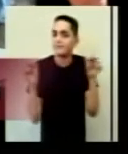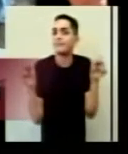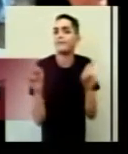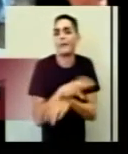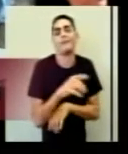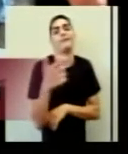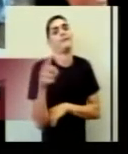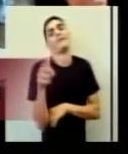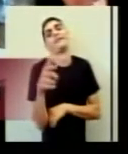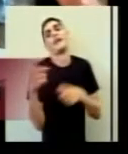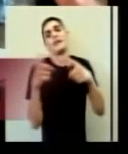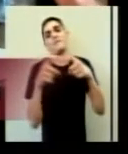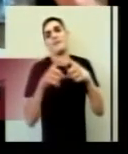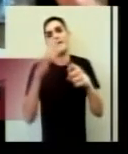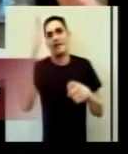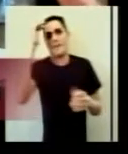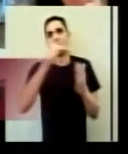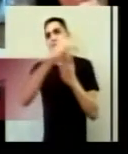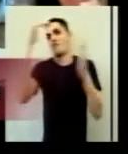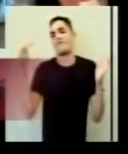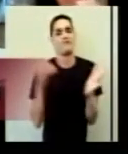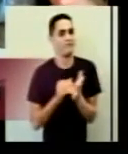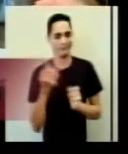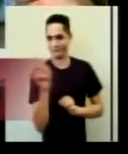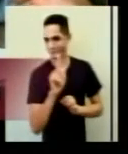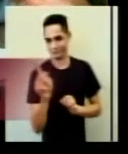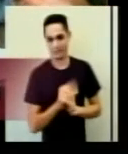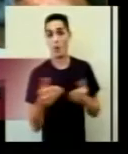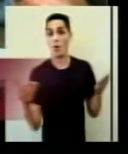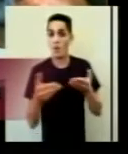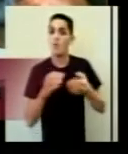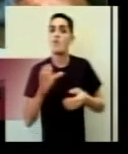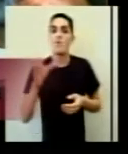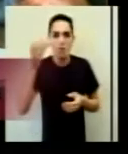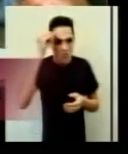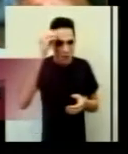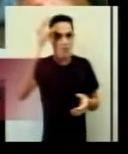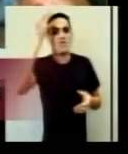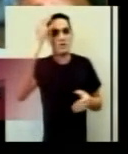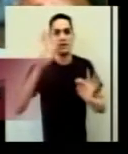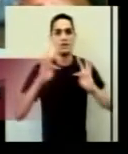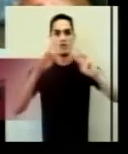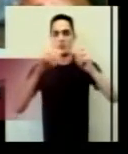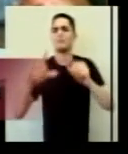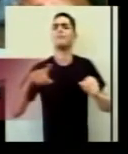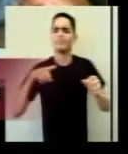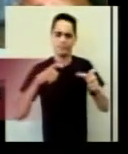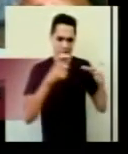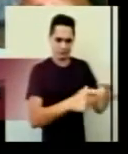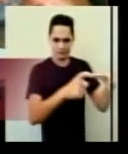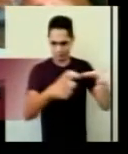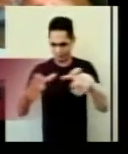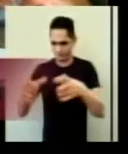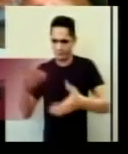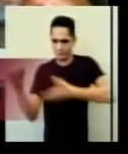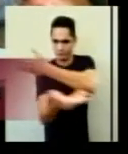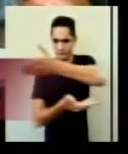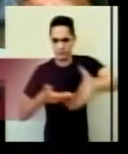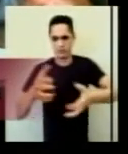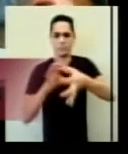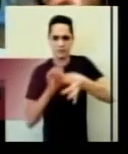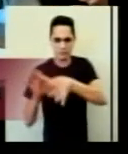especialista, ele encaminha o paciente. Acabou a era do médico que sabe tudo. Acabou essa era. Hoje,